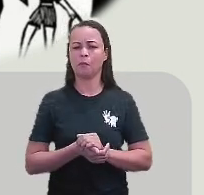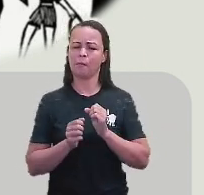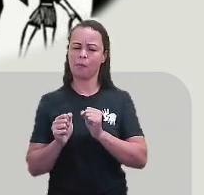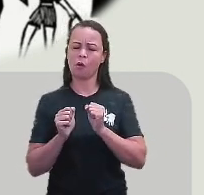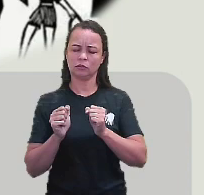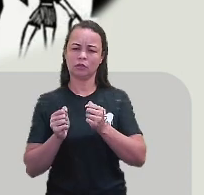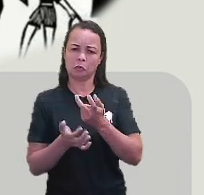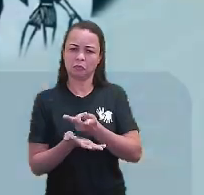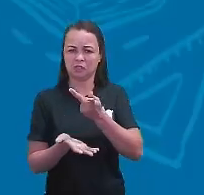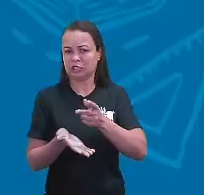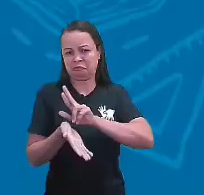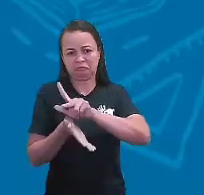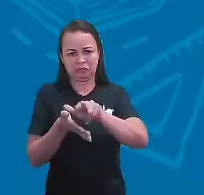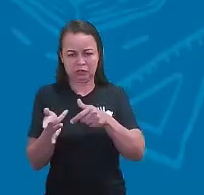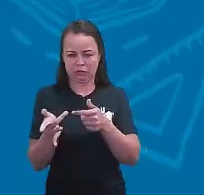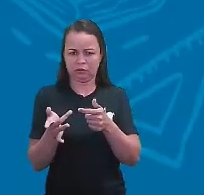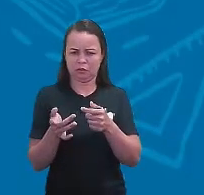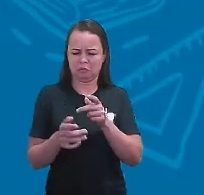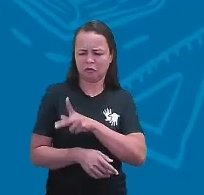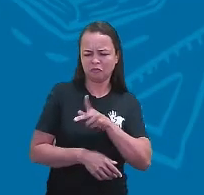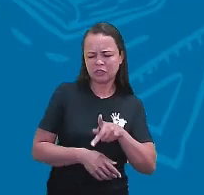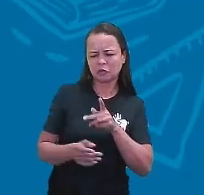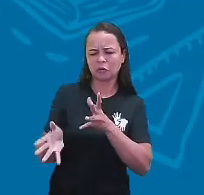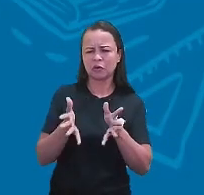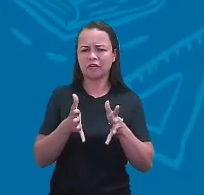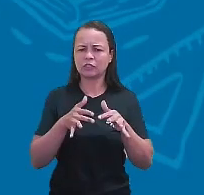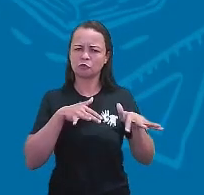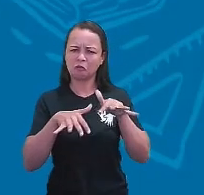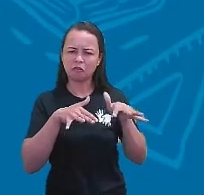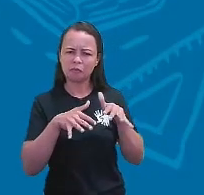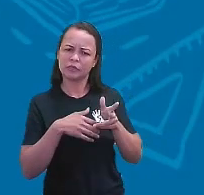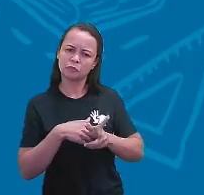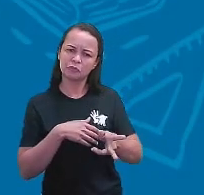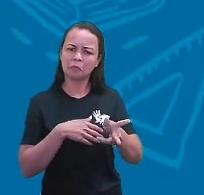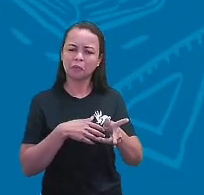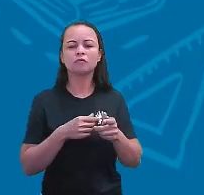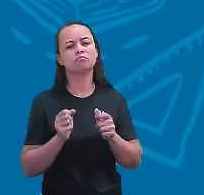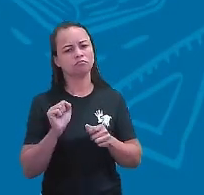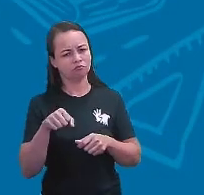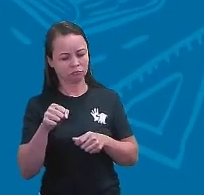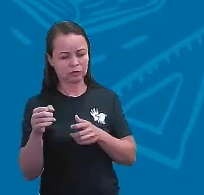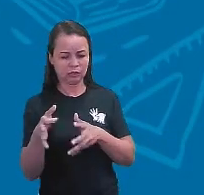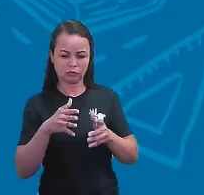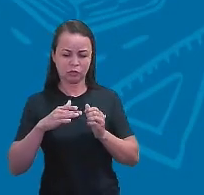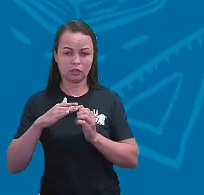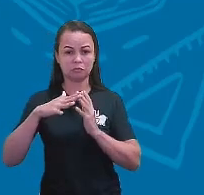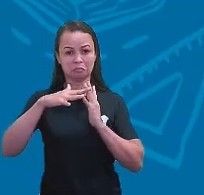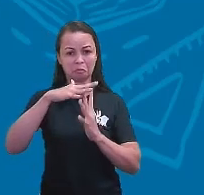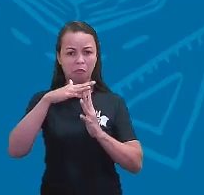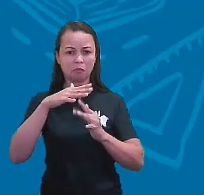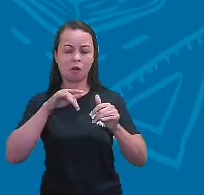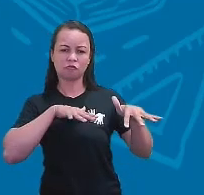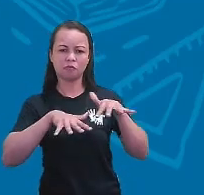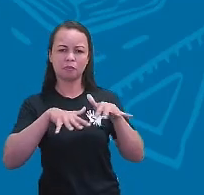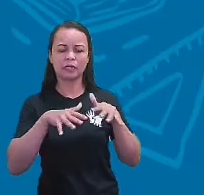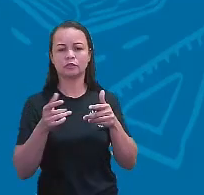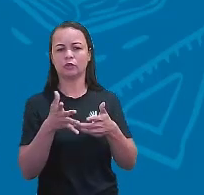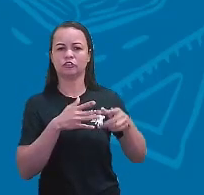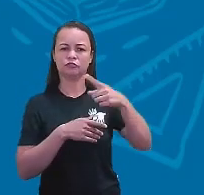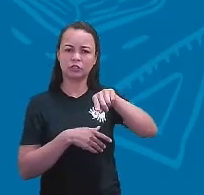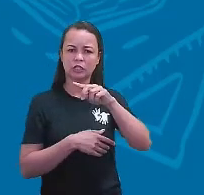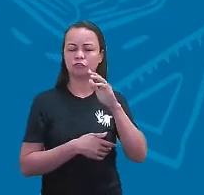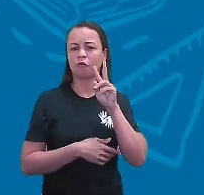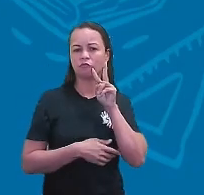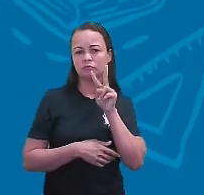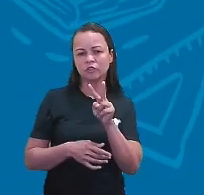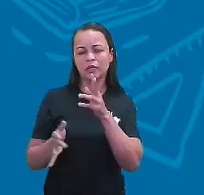eu faço movimento constantemente? Faz. A gente vai entender quando começar a citar os tipos de movimento migratório, vocês vão ver que a gente reproduz esses